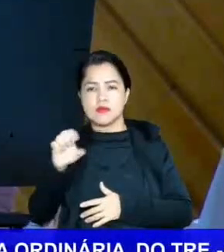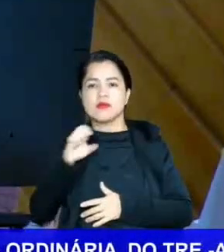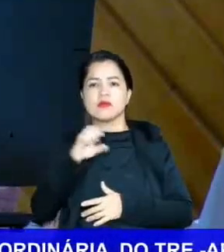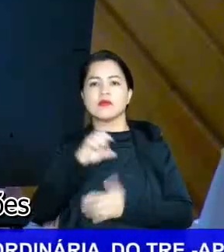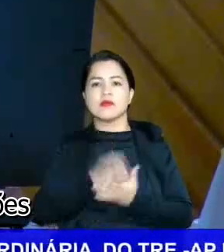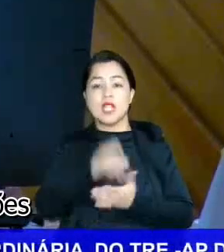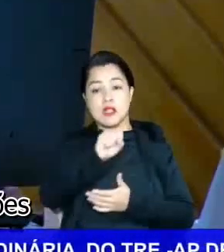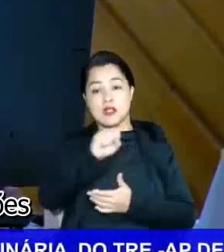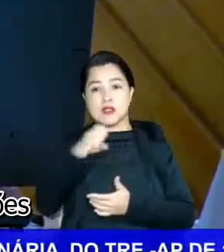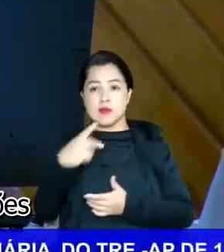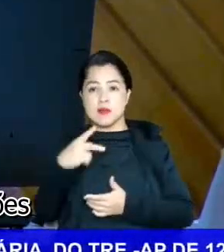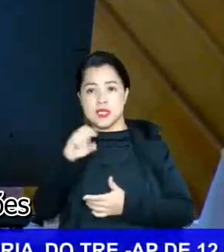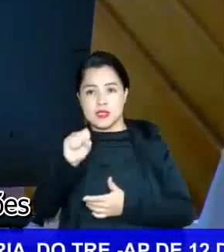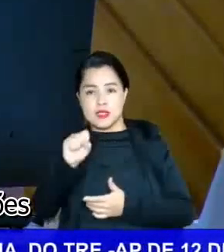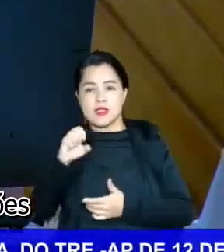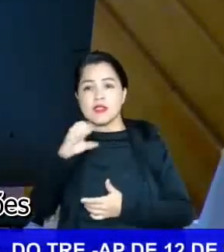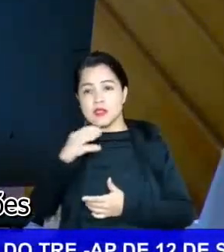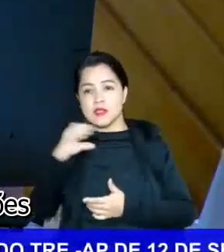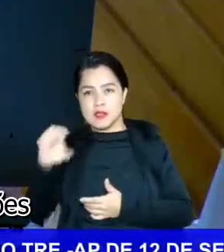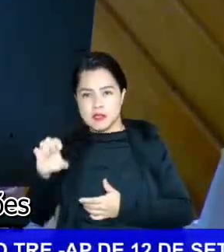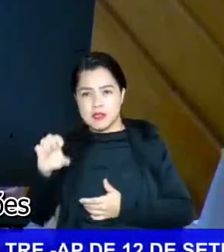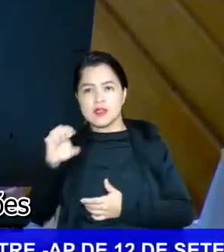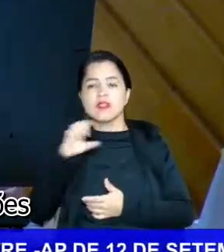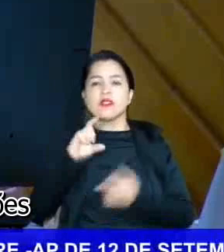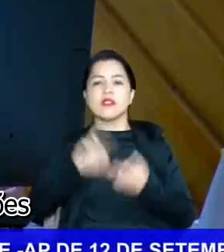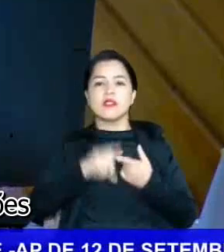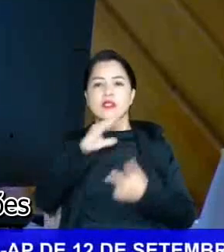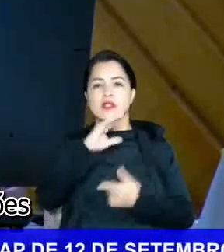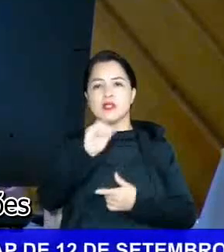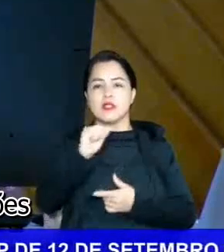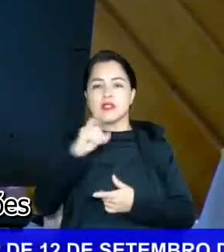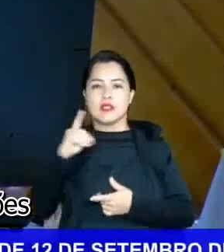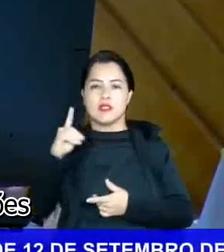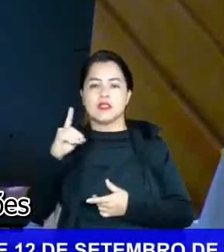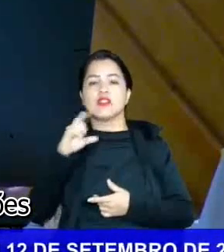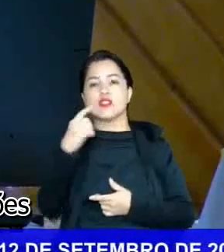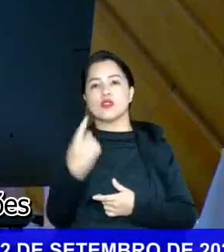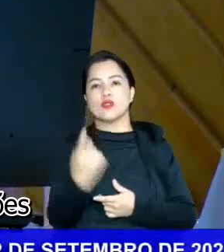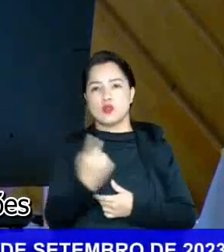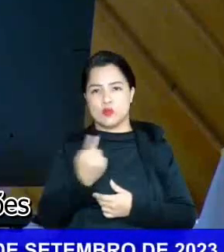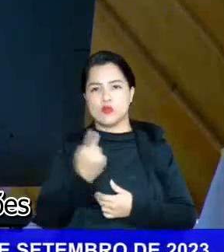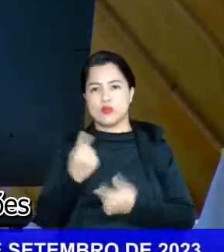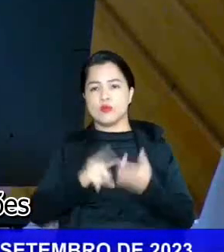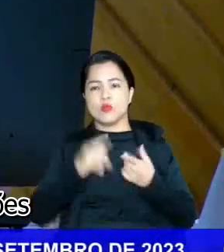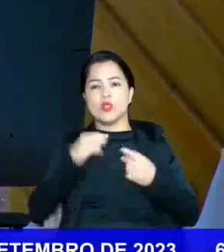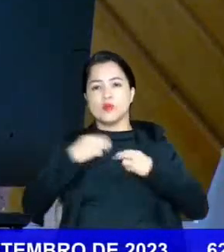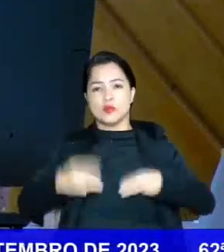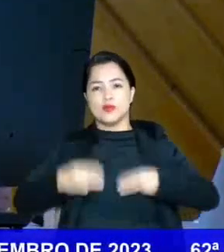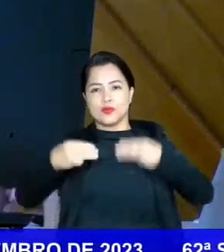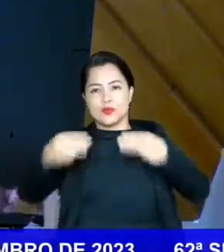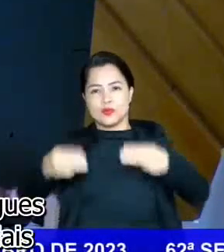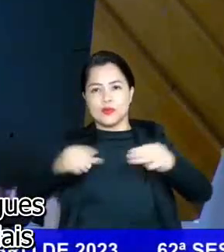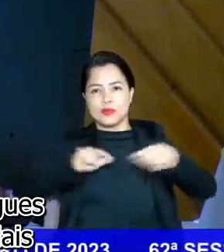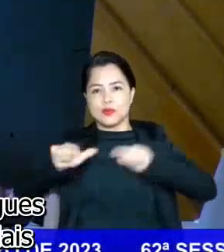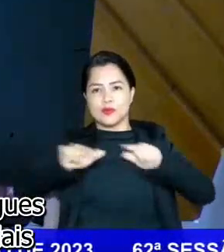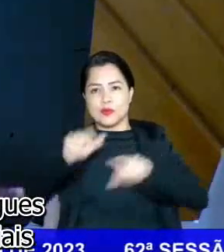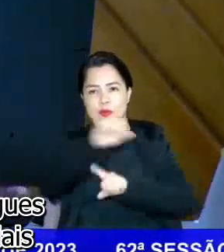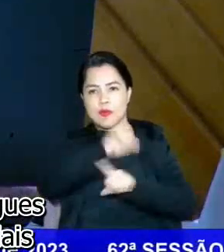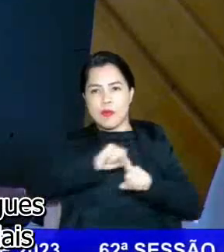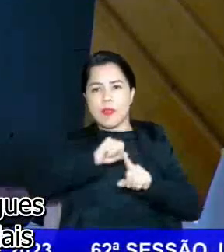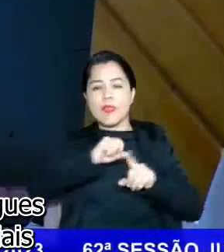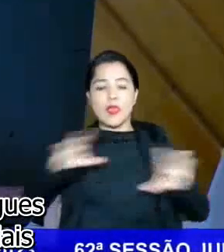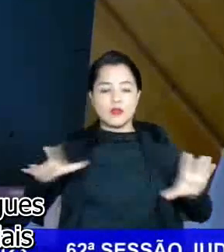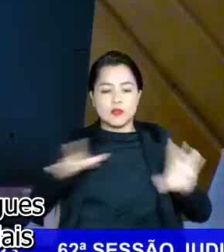Federal, do CAD único e da Relação Anual de Informações Sociais RAIS do Ministério do Trabalho, que os sócios